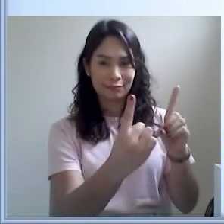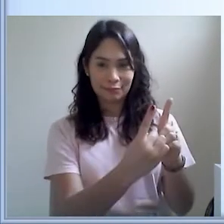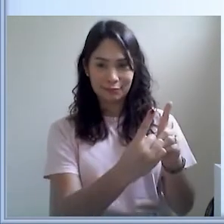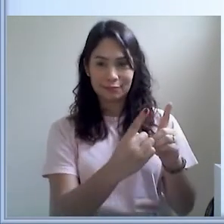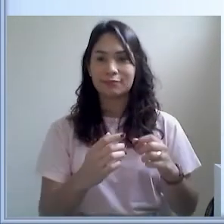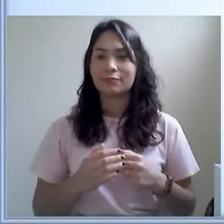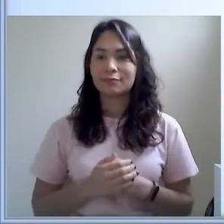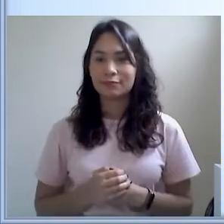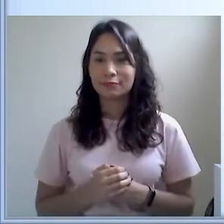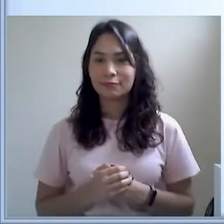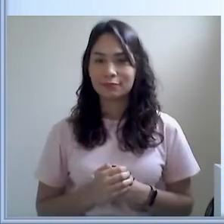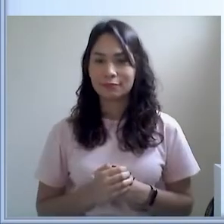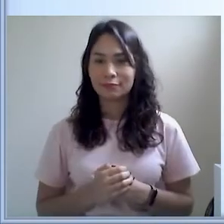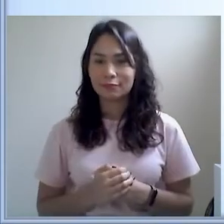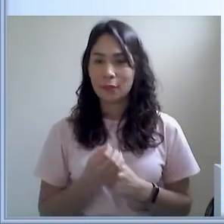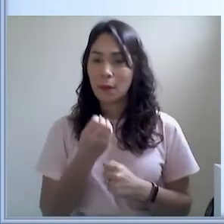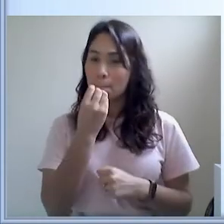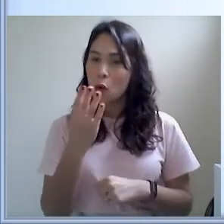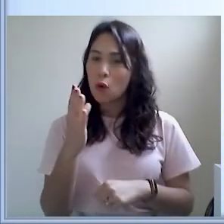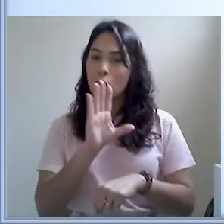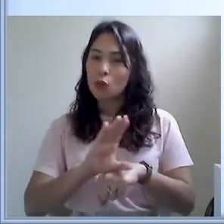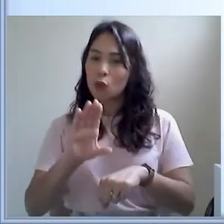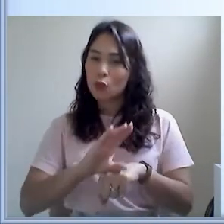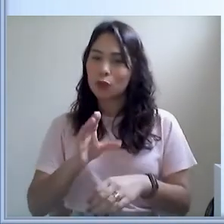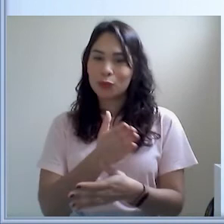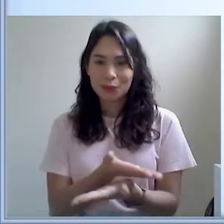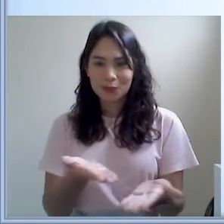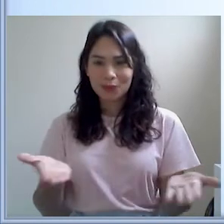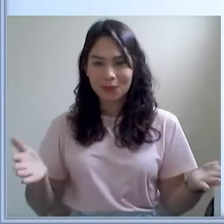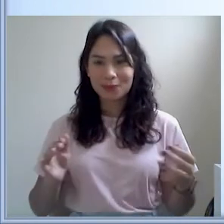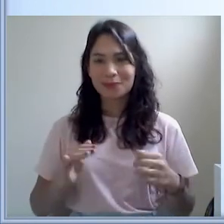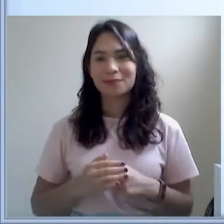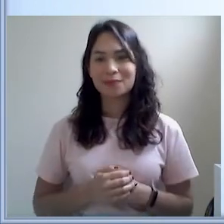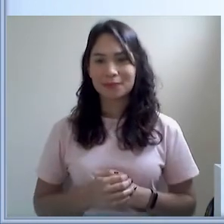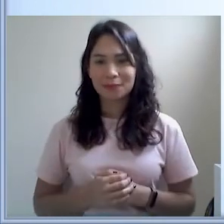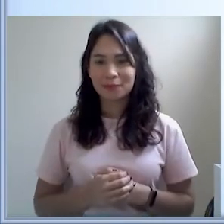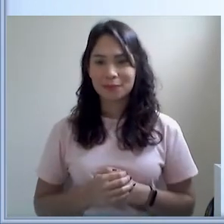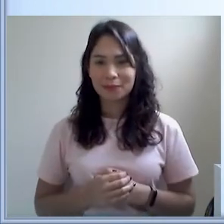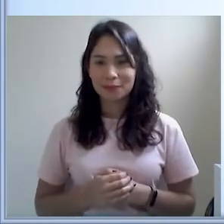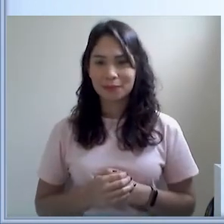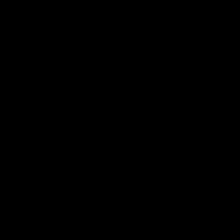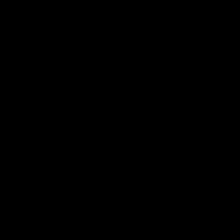ofertadas em regime excepcional. Bom curso a todos os espectadores.